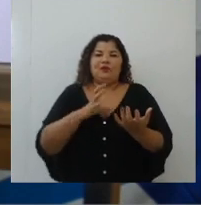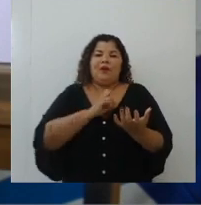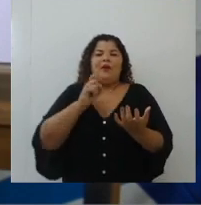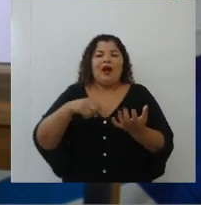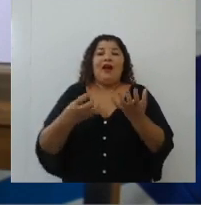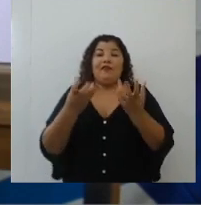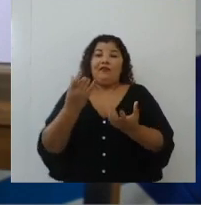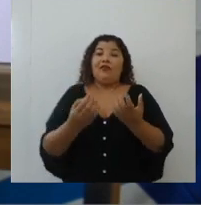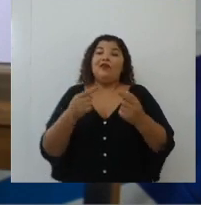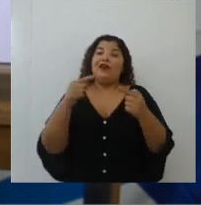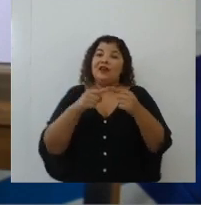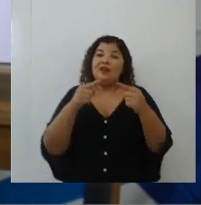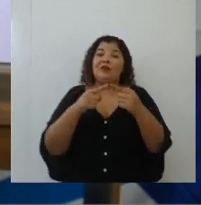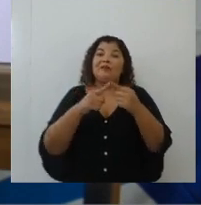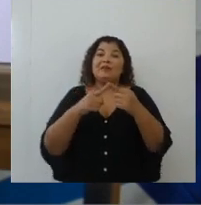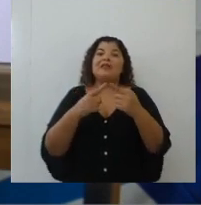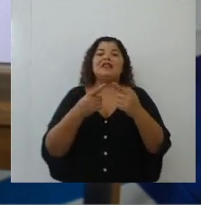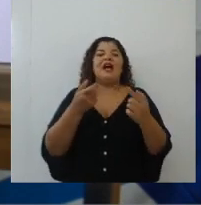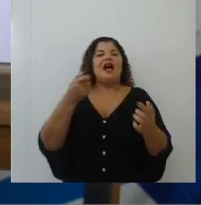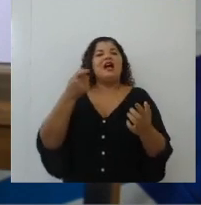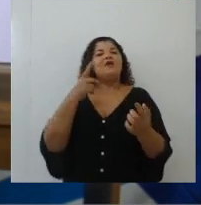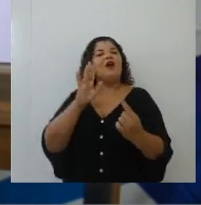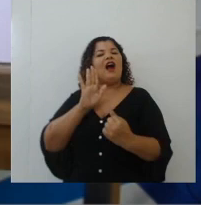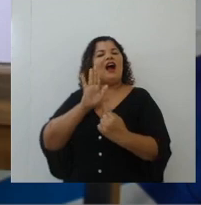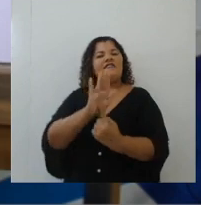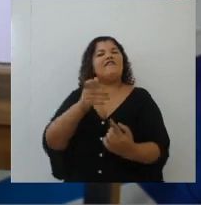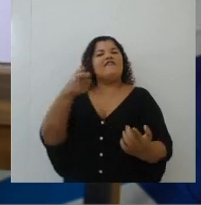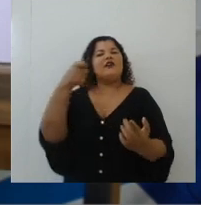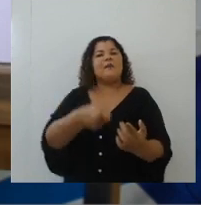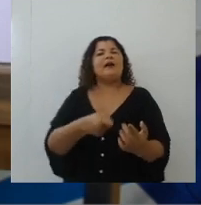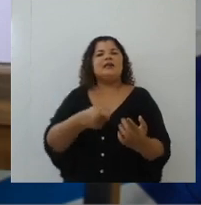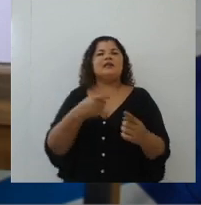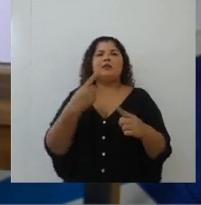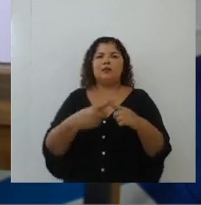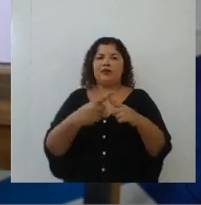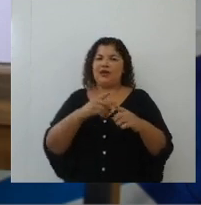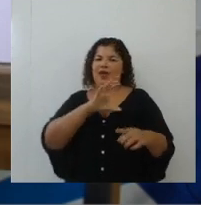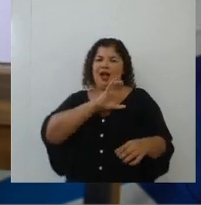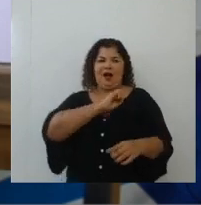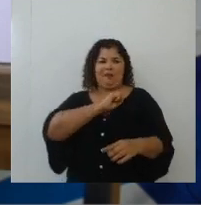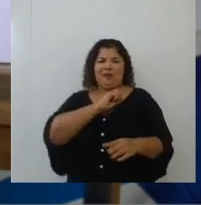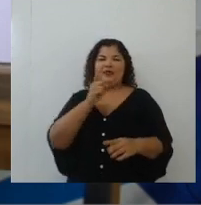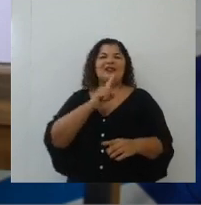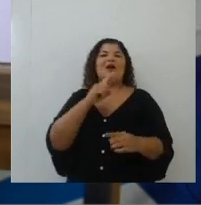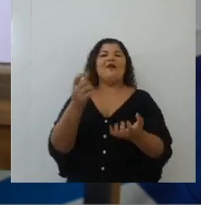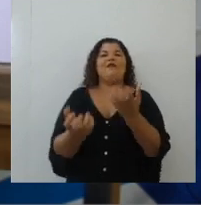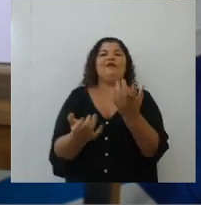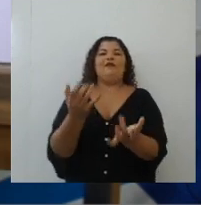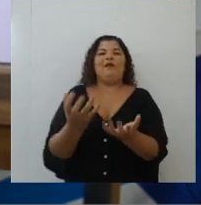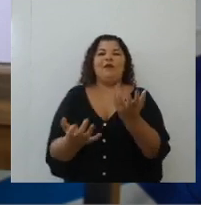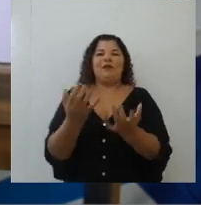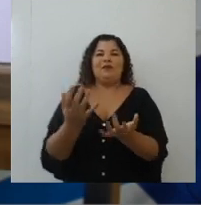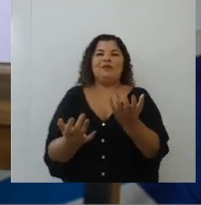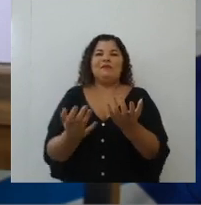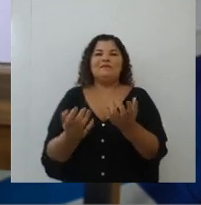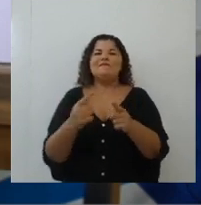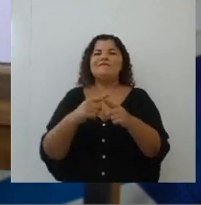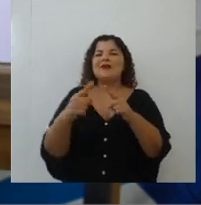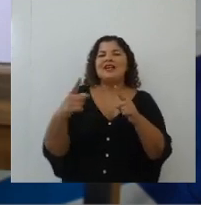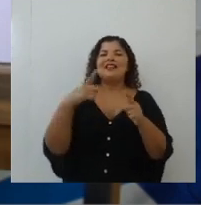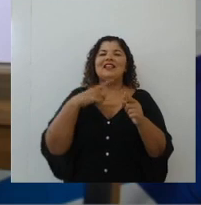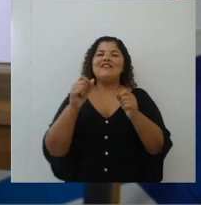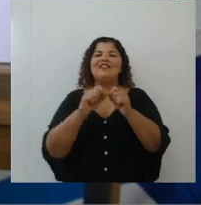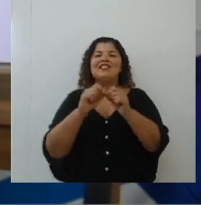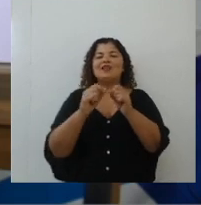de linguagem aí. Uma afirmação sendo dada, a gente sabe que o amor não é fogo. Mas perceba, ele está fazendo